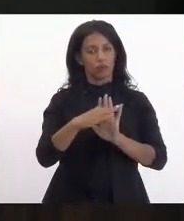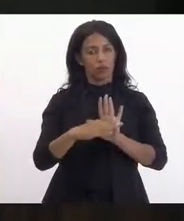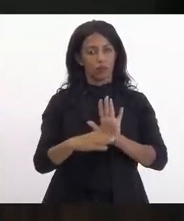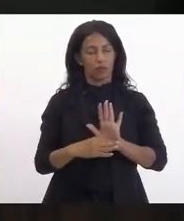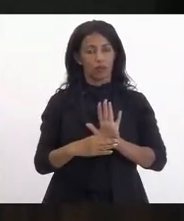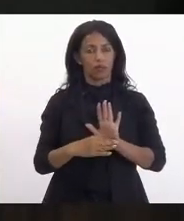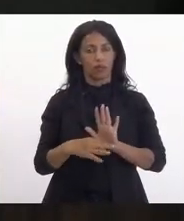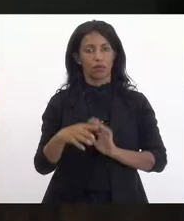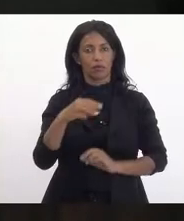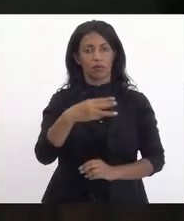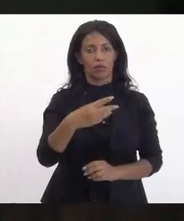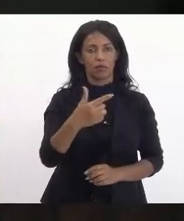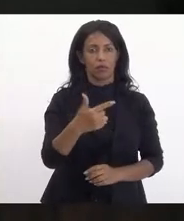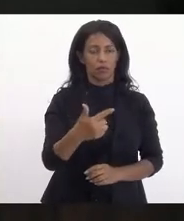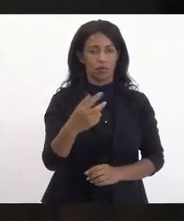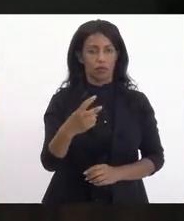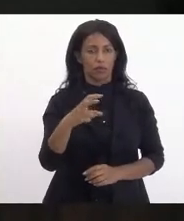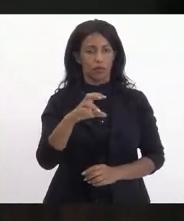do projeto